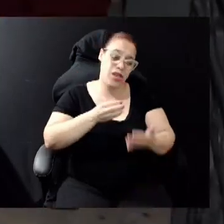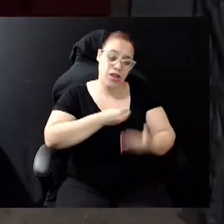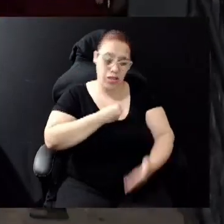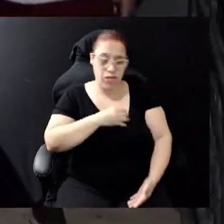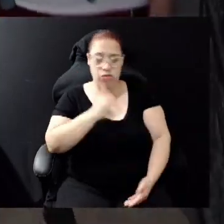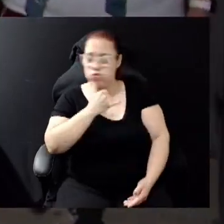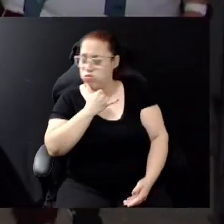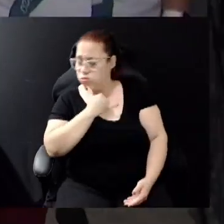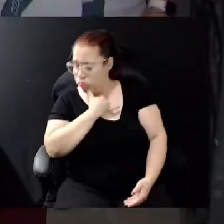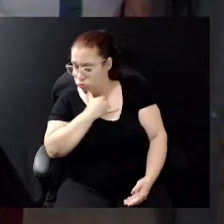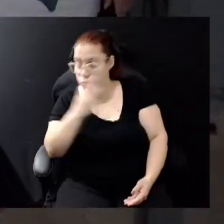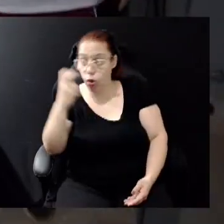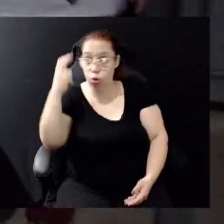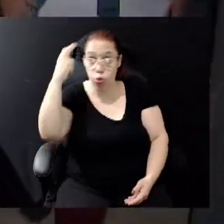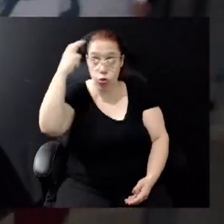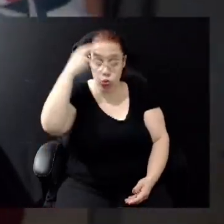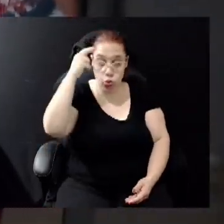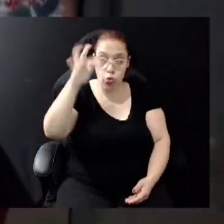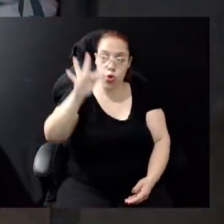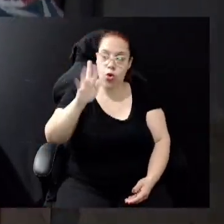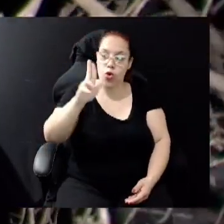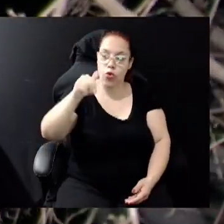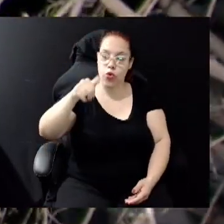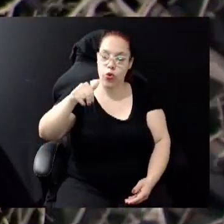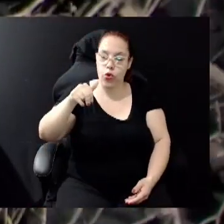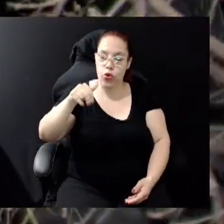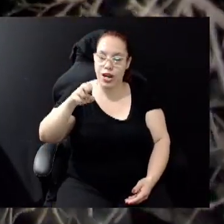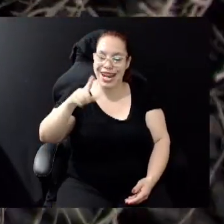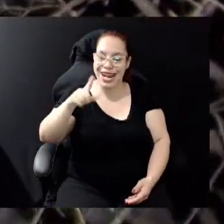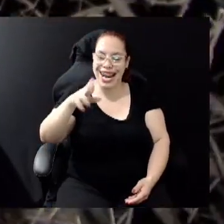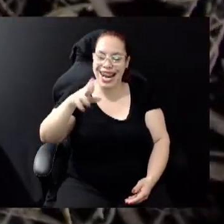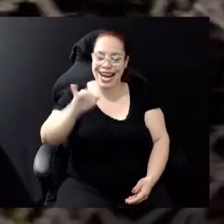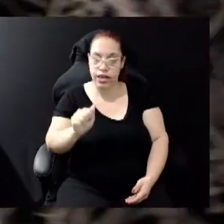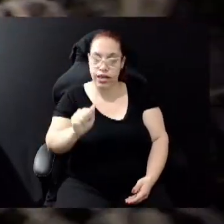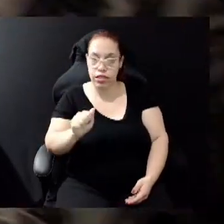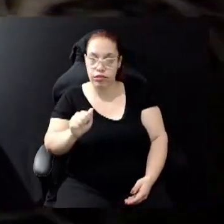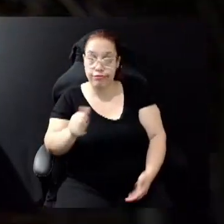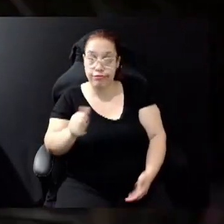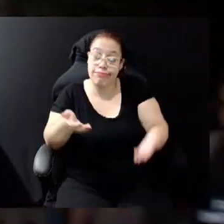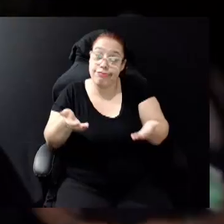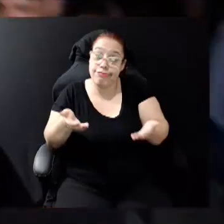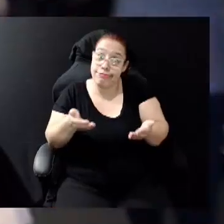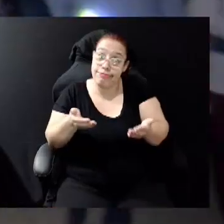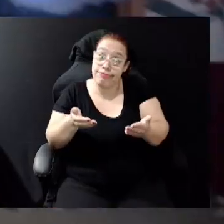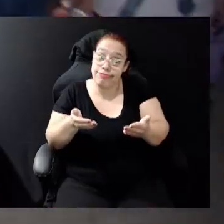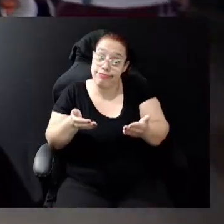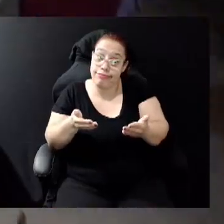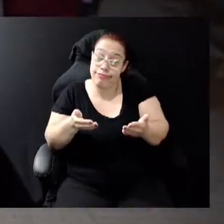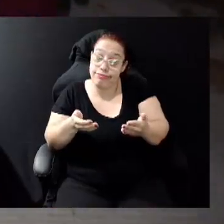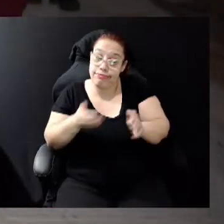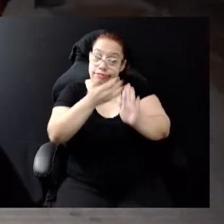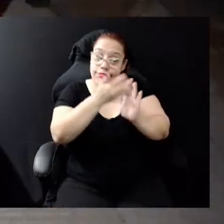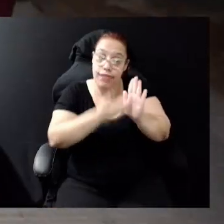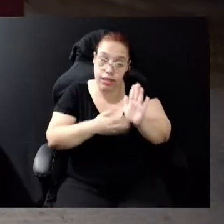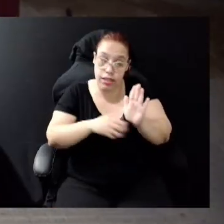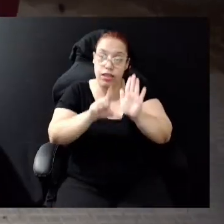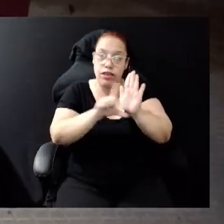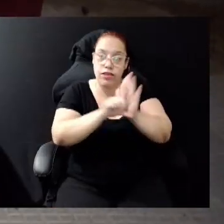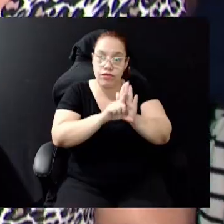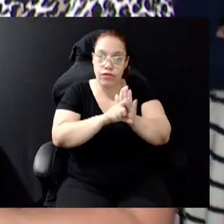cultura funerária, a gente acaba inevitavelmente tratando no escopo dessa lei. Porque a